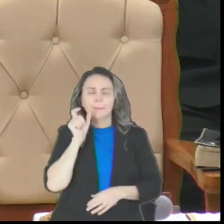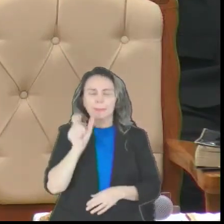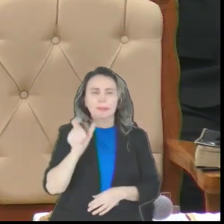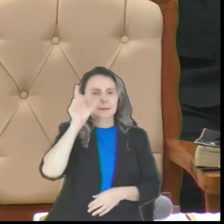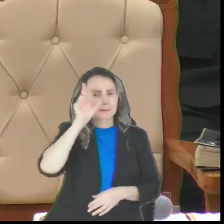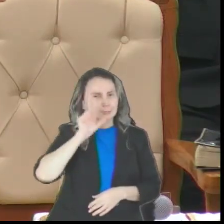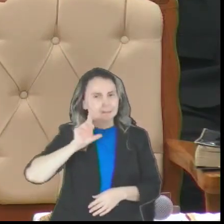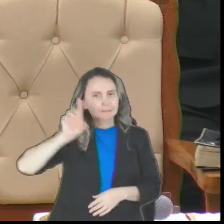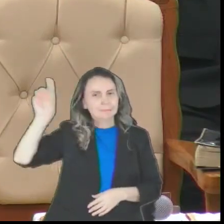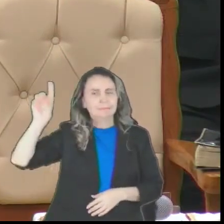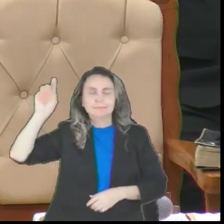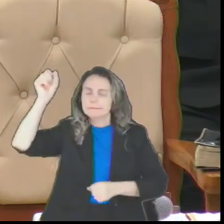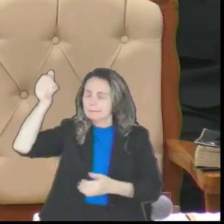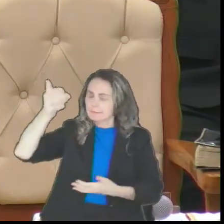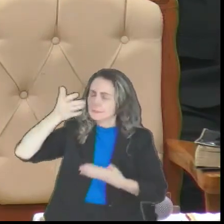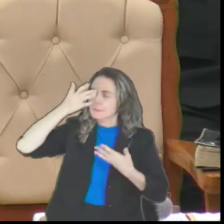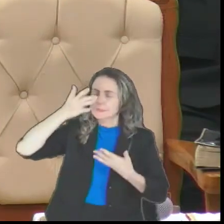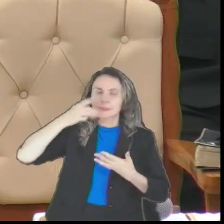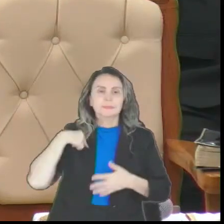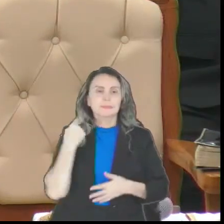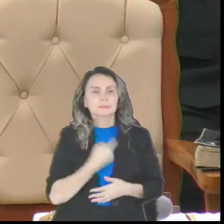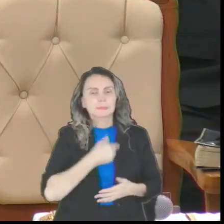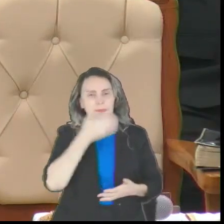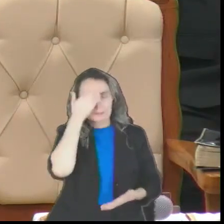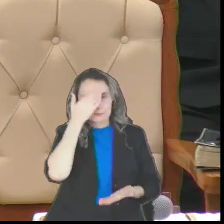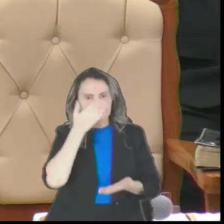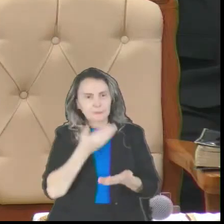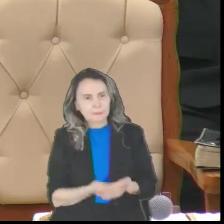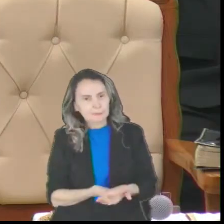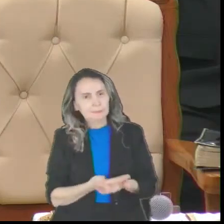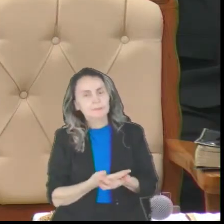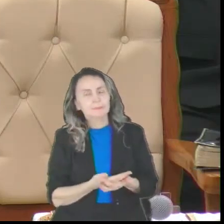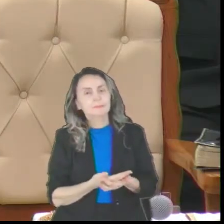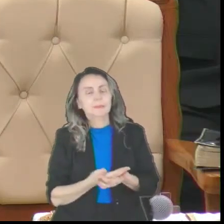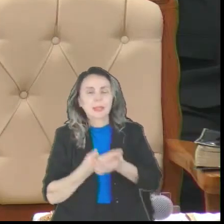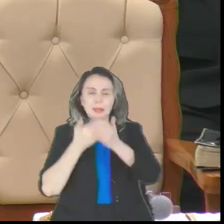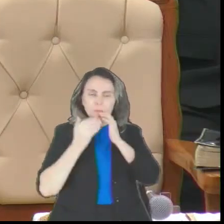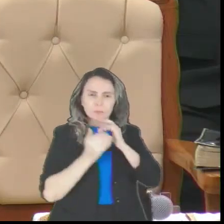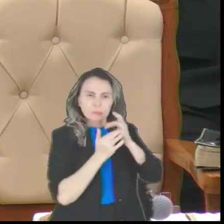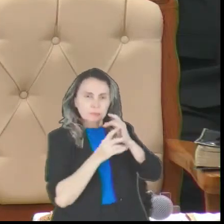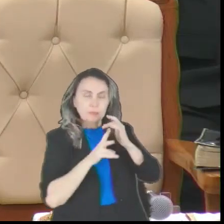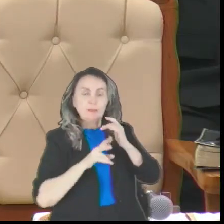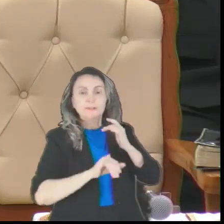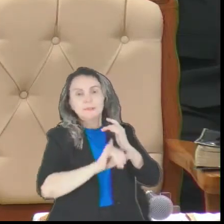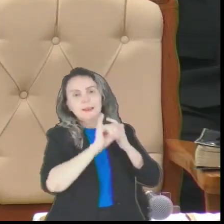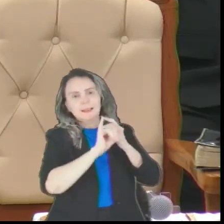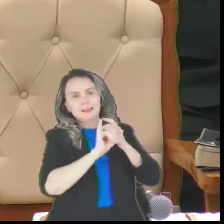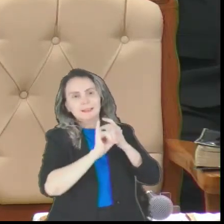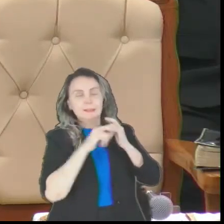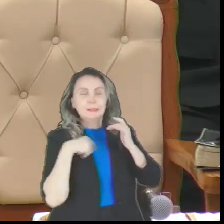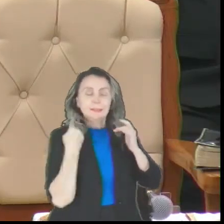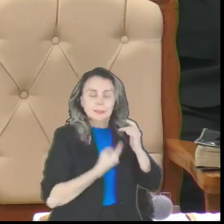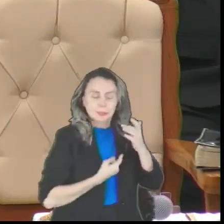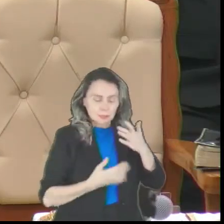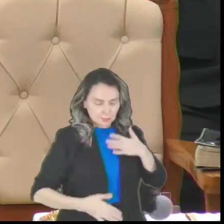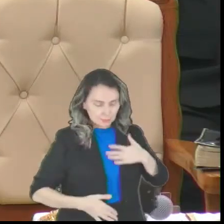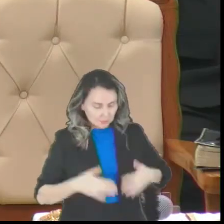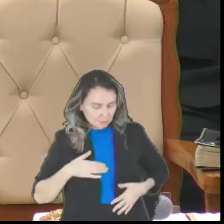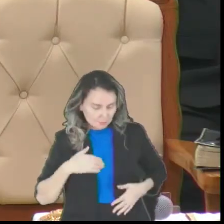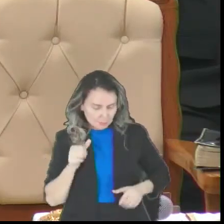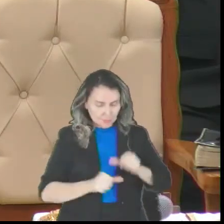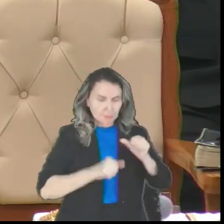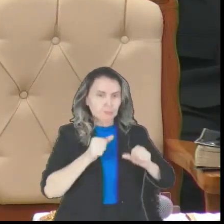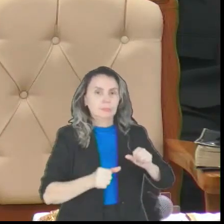Bíblia é revelação de Deus. Nós cremos nisso, nós cremos que a trombeta vai tocar, nós vamos ser transformados, os mortos